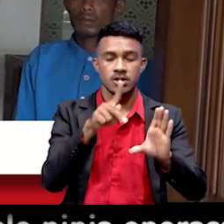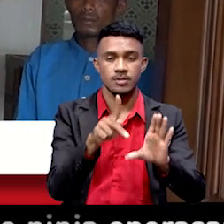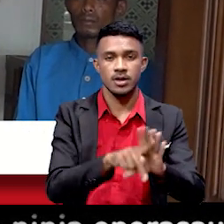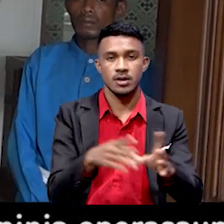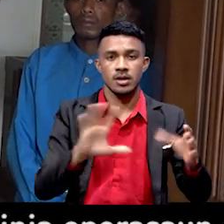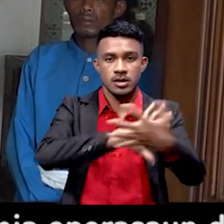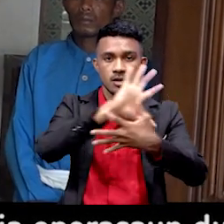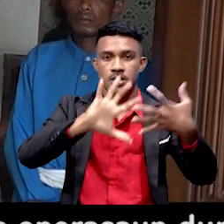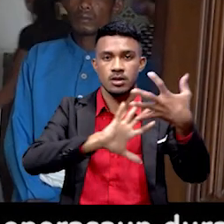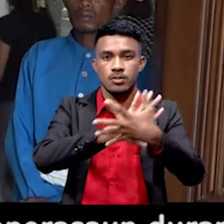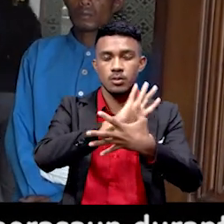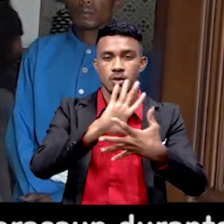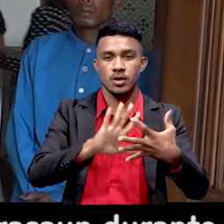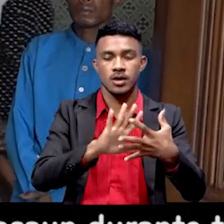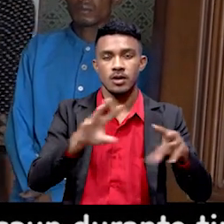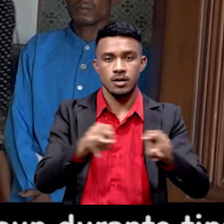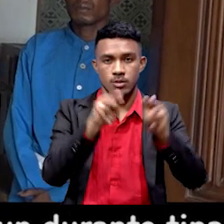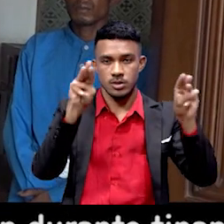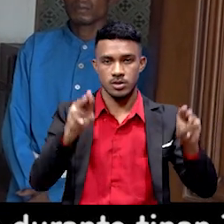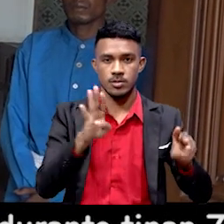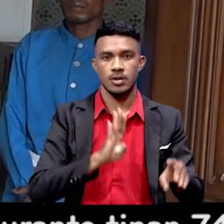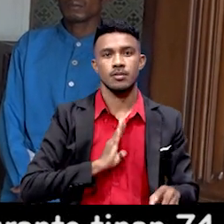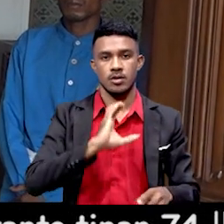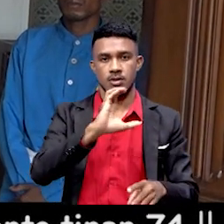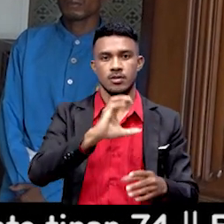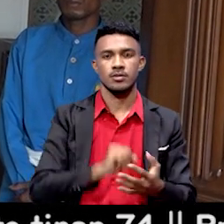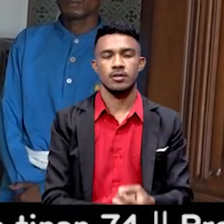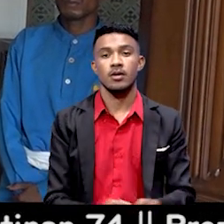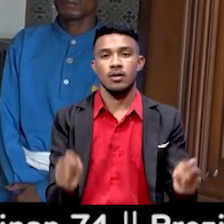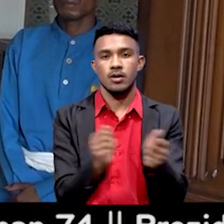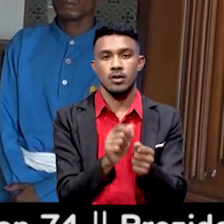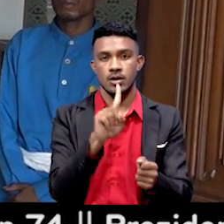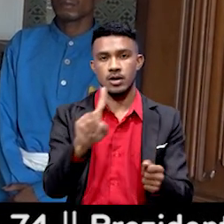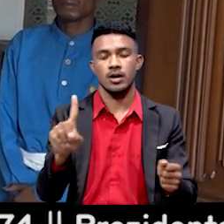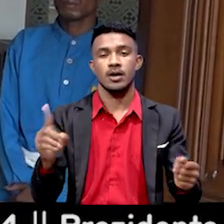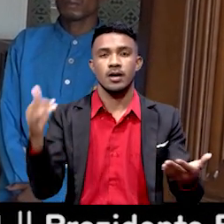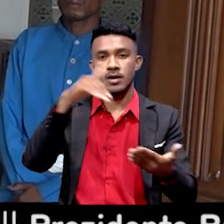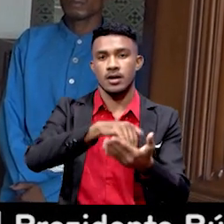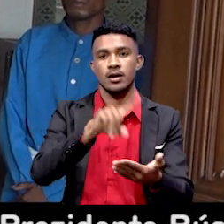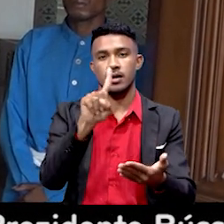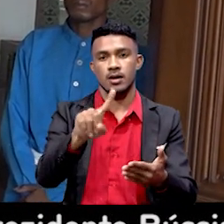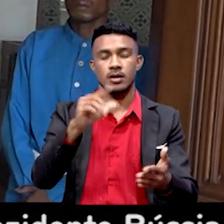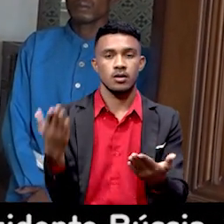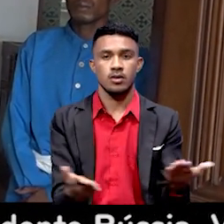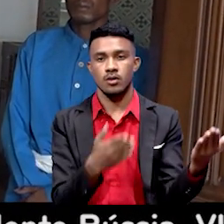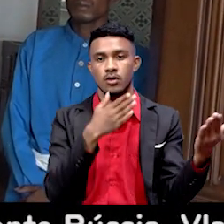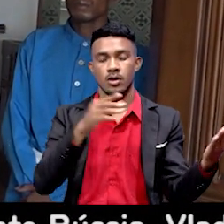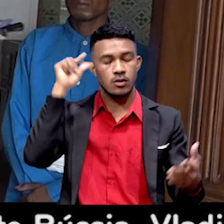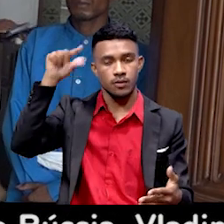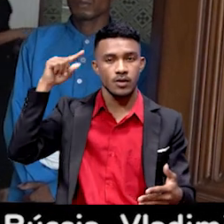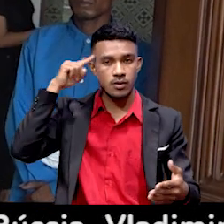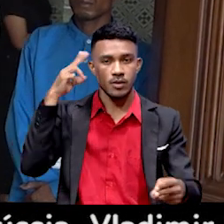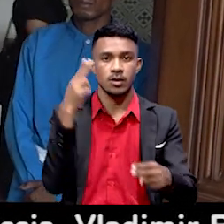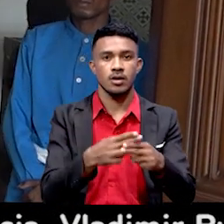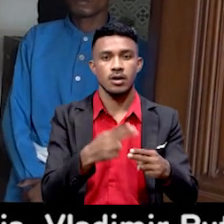iha diocese Baucau. Nebe hoida ne, dali de tan, lori governo tomat ninian naran, lori